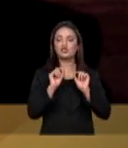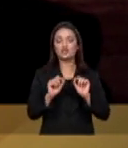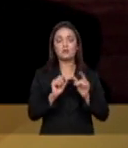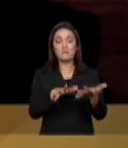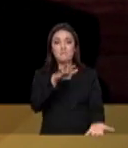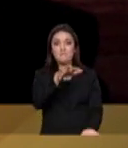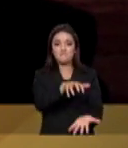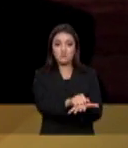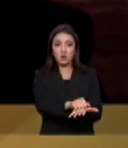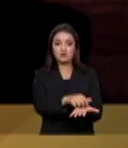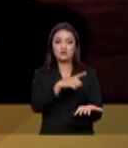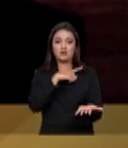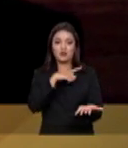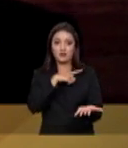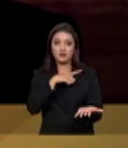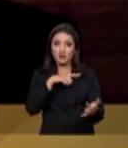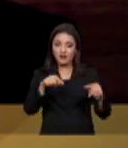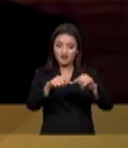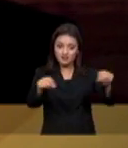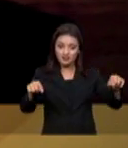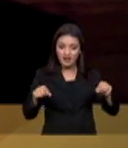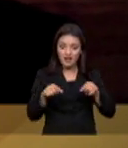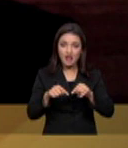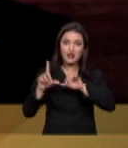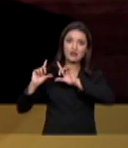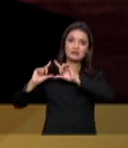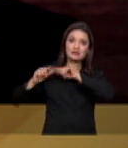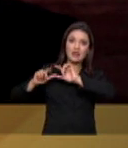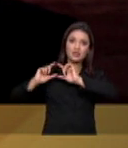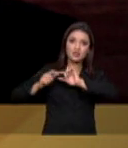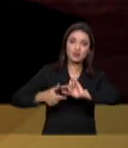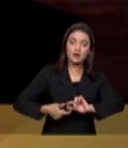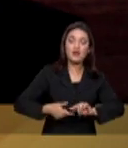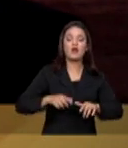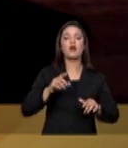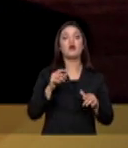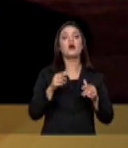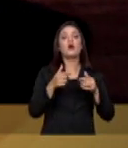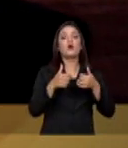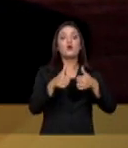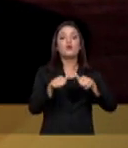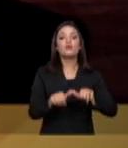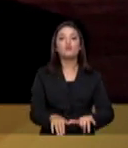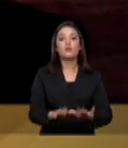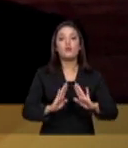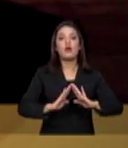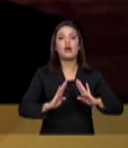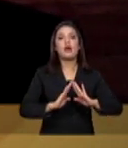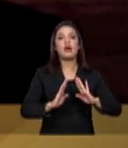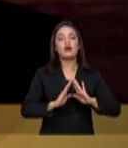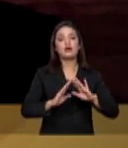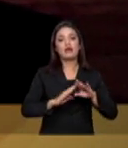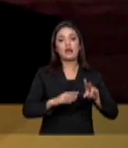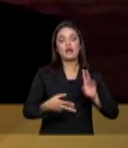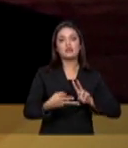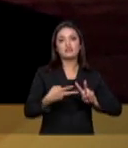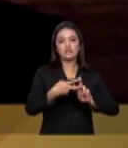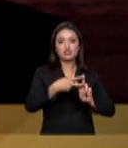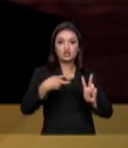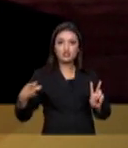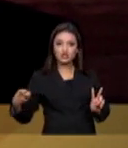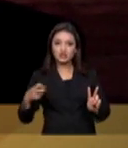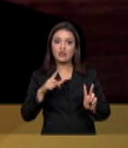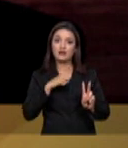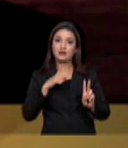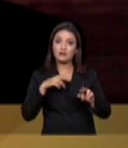posse das áreas de tradicional ocupação indígena à luz das regras dispostas